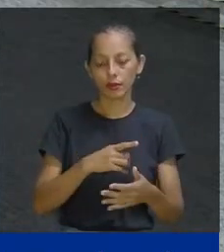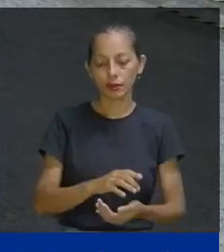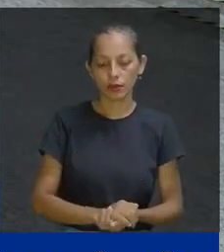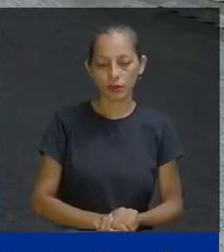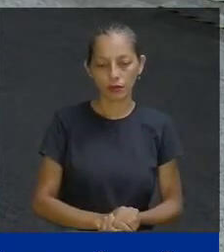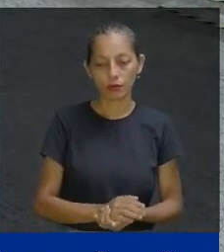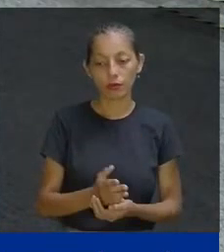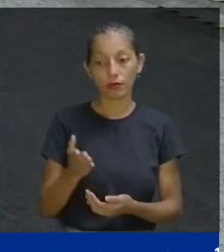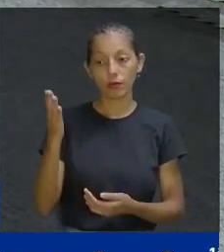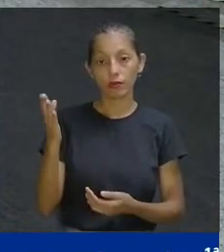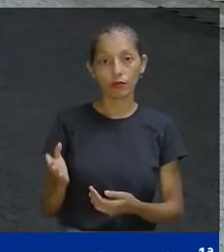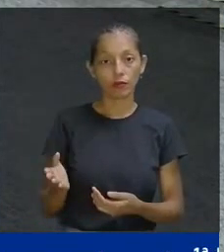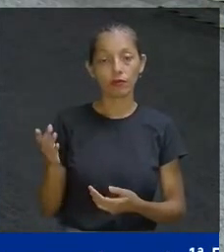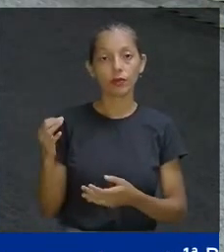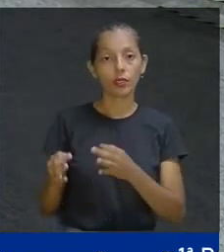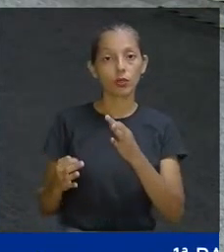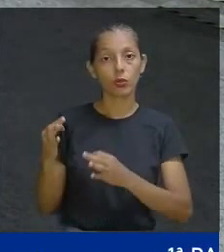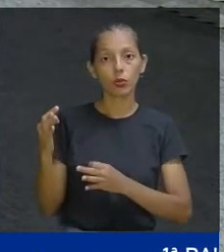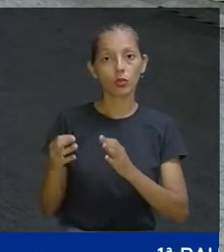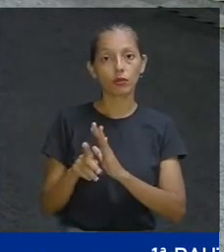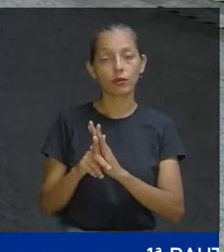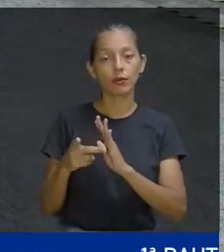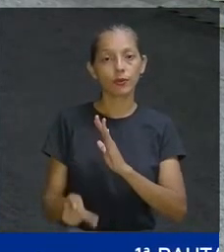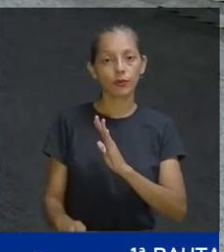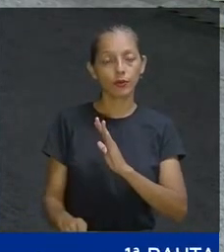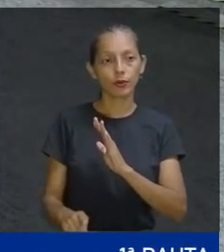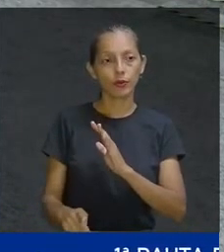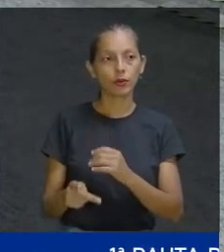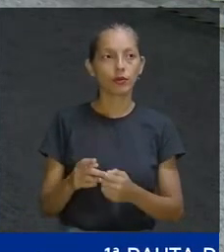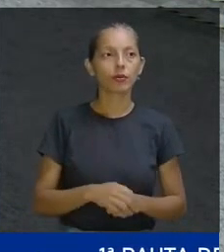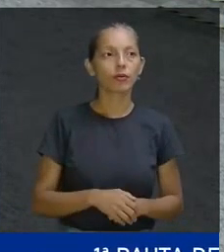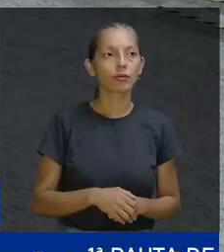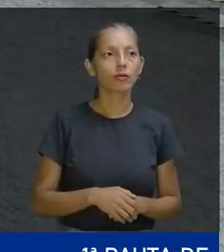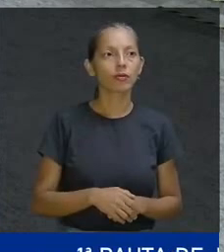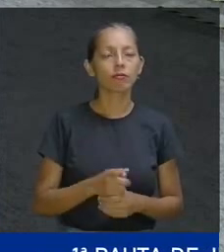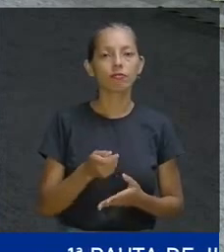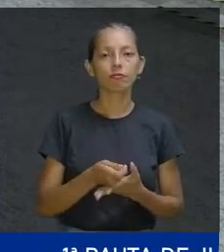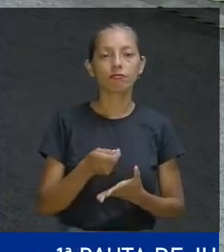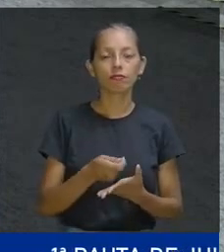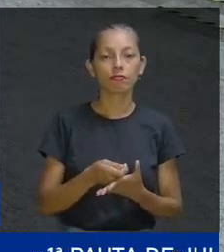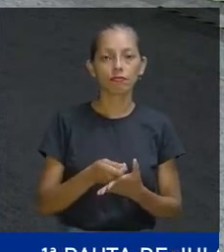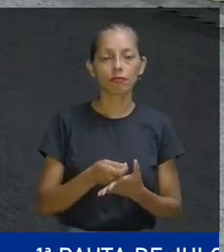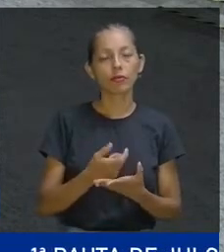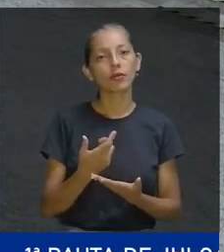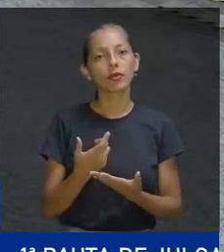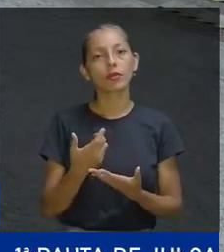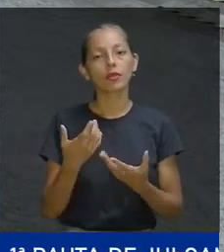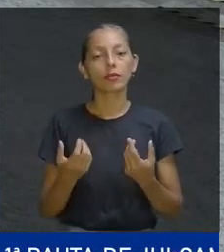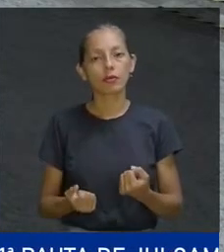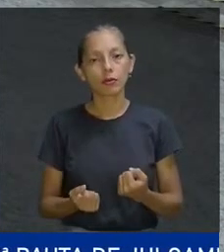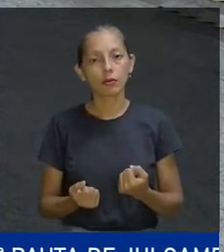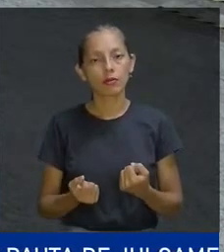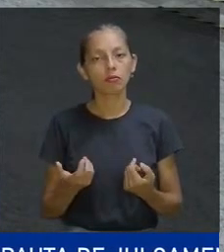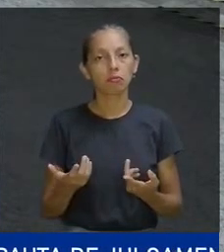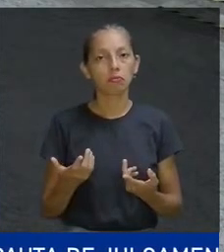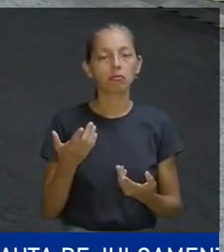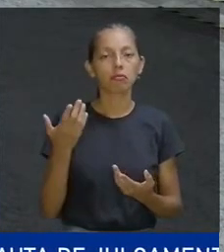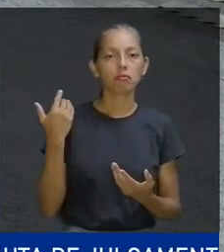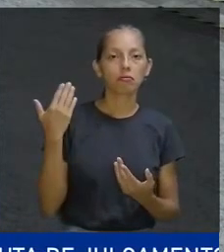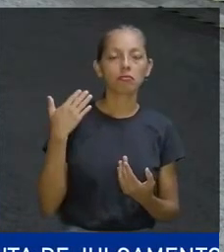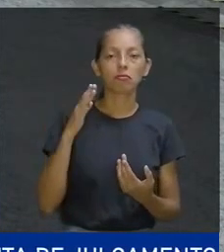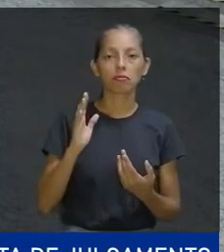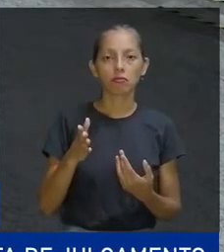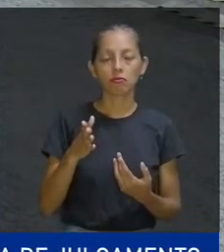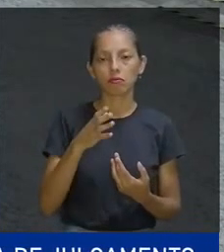então juiz-membro dessa corte exigiu favorecimento do município de Macapá em